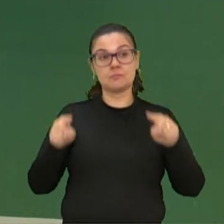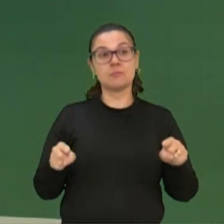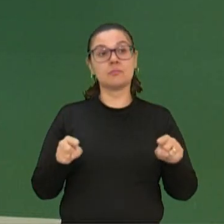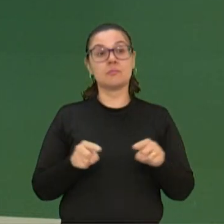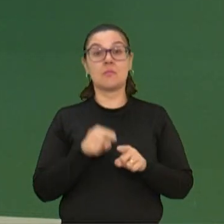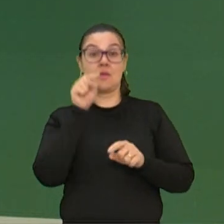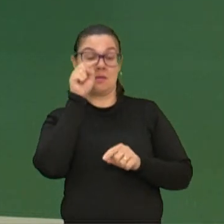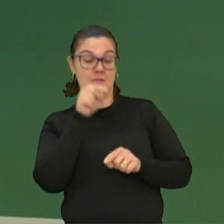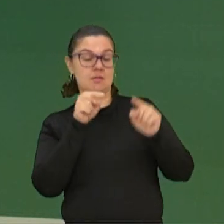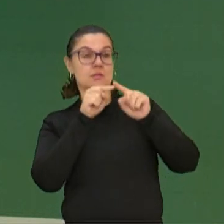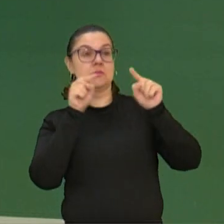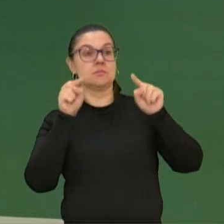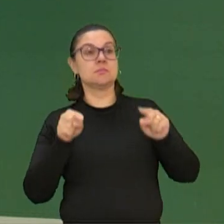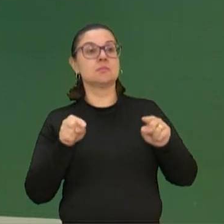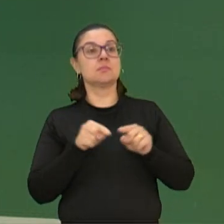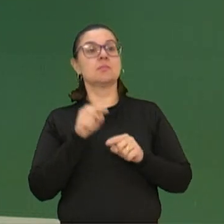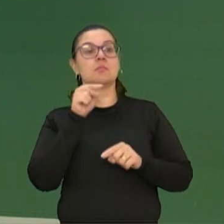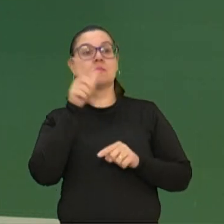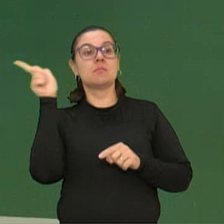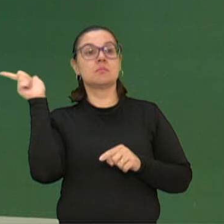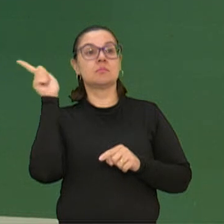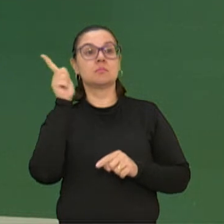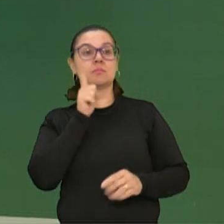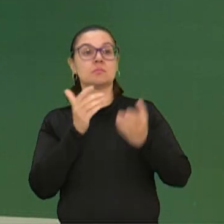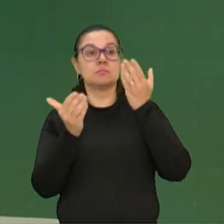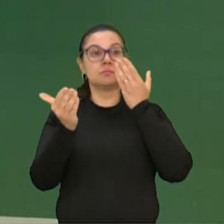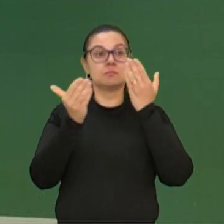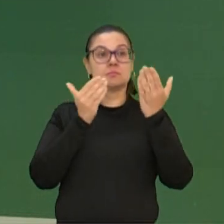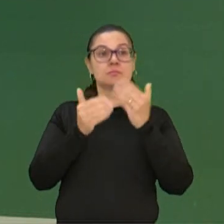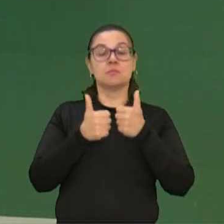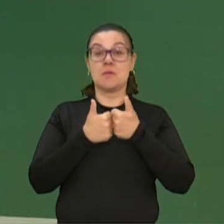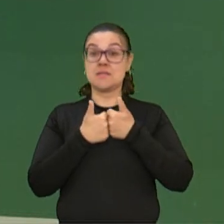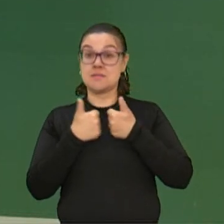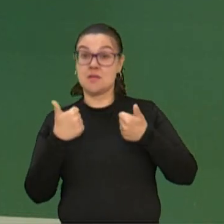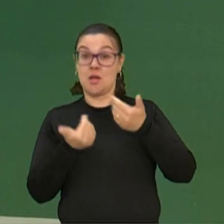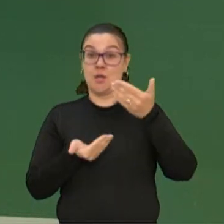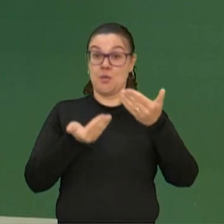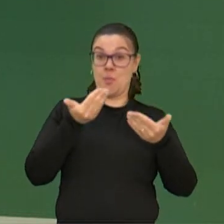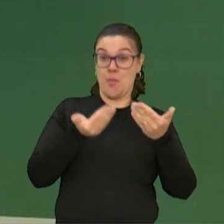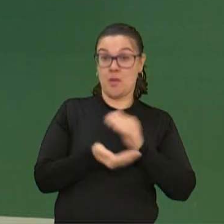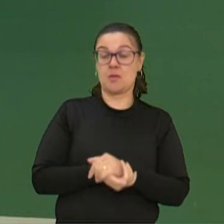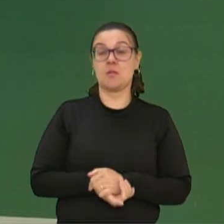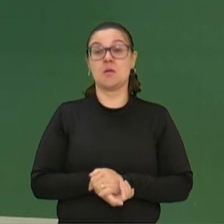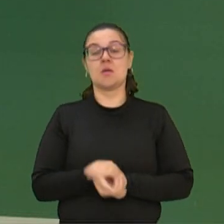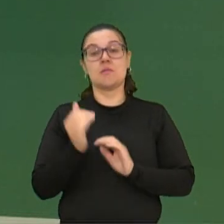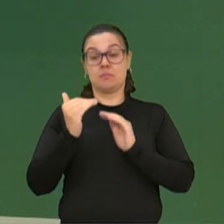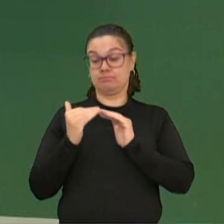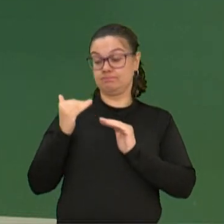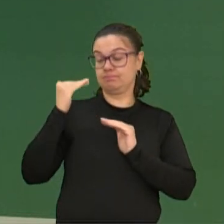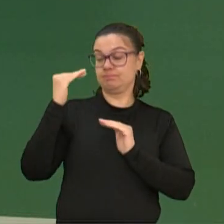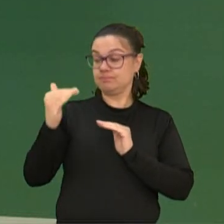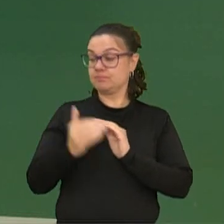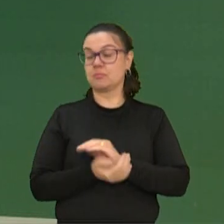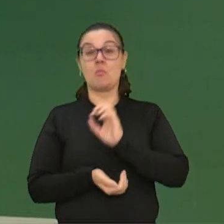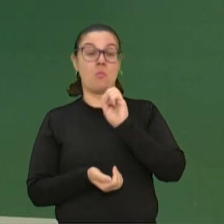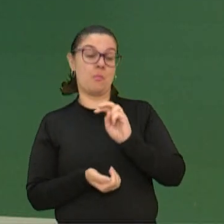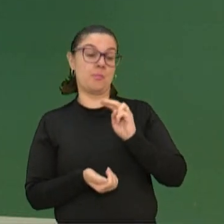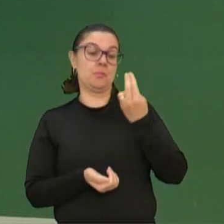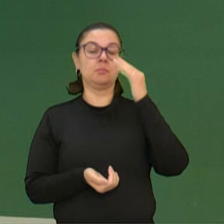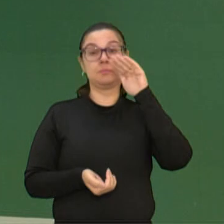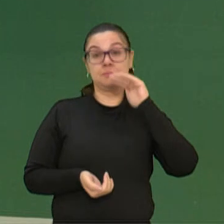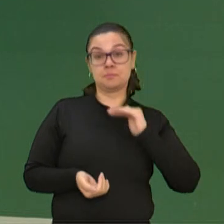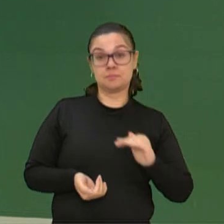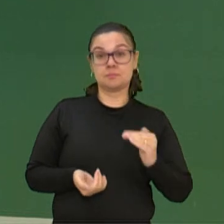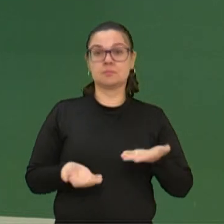e nessa tabela você já consegue verificar se você está com o seu peso normal, se você está acima do peso ou se você